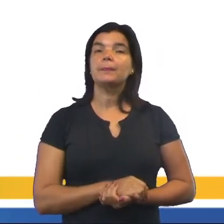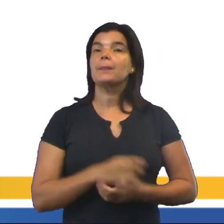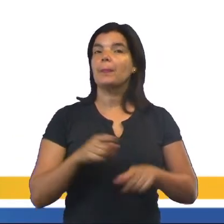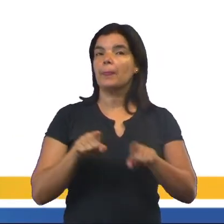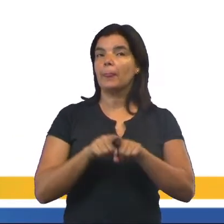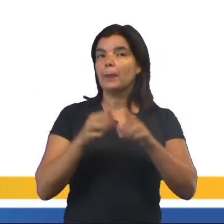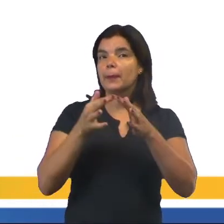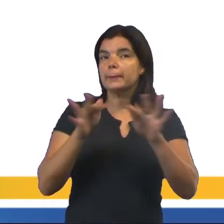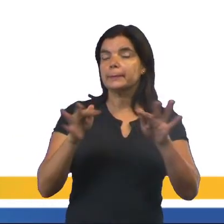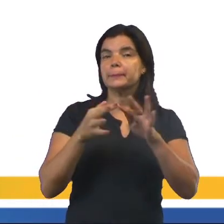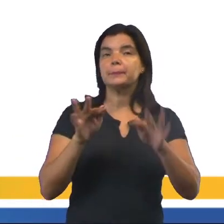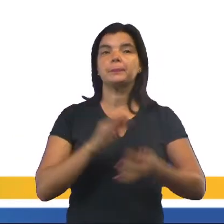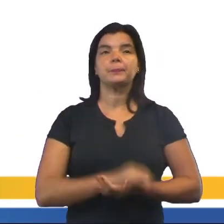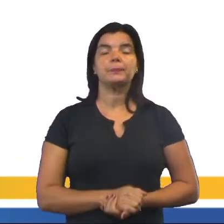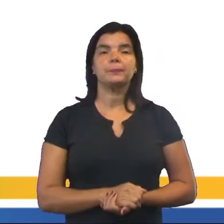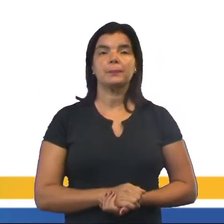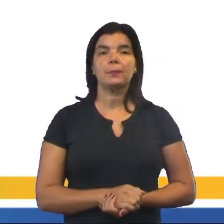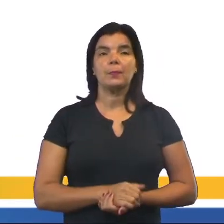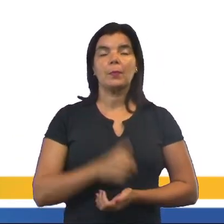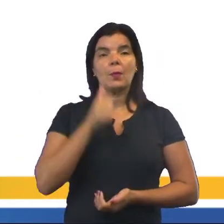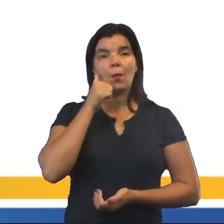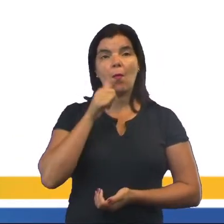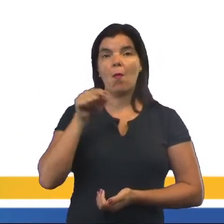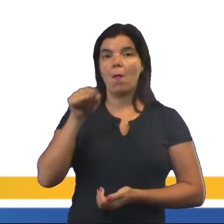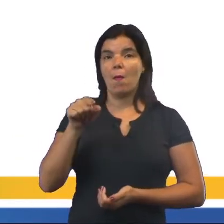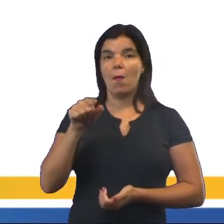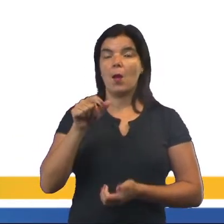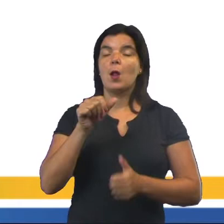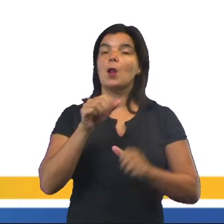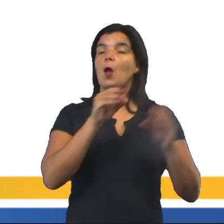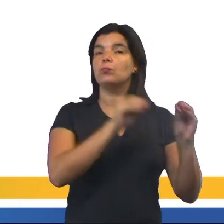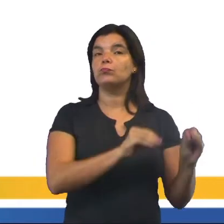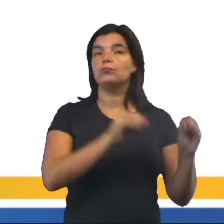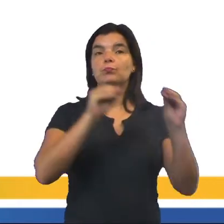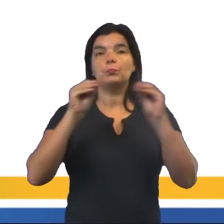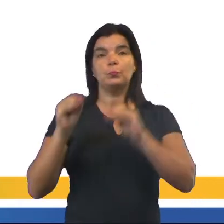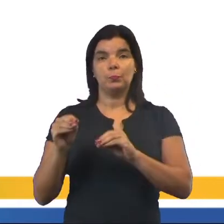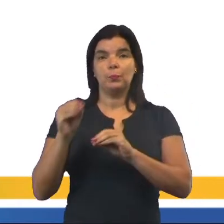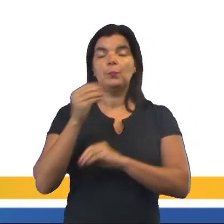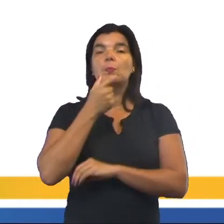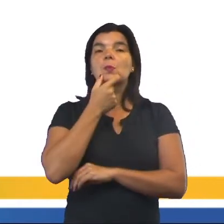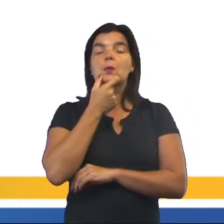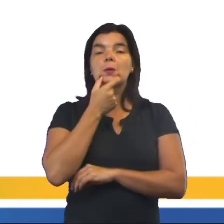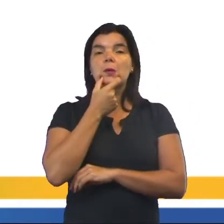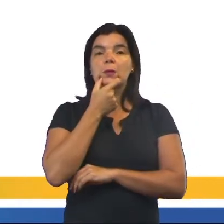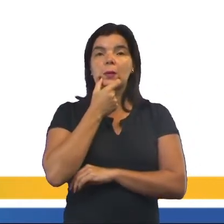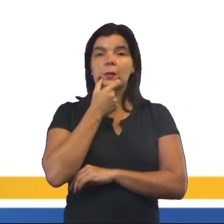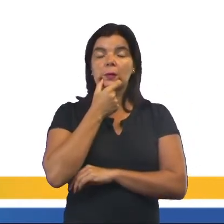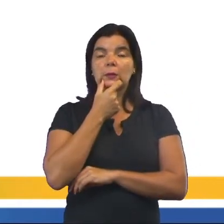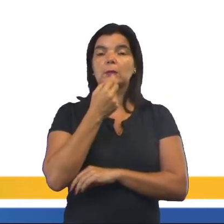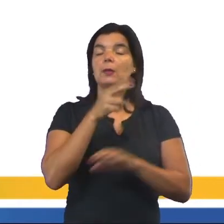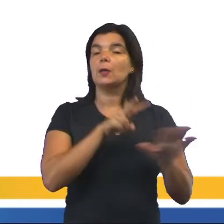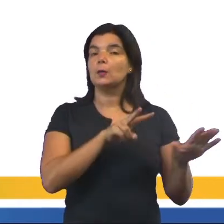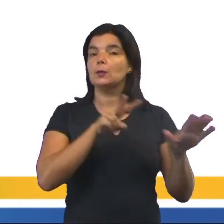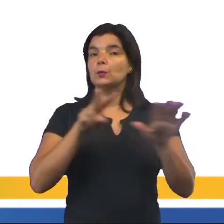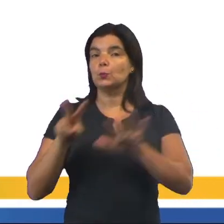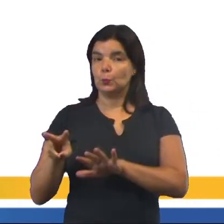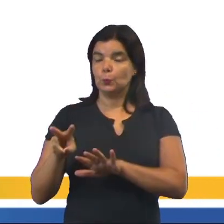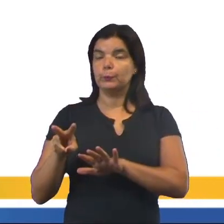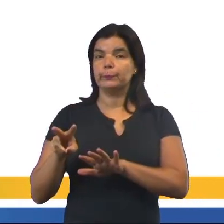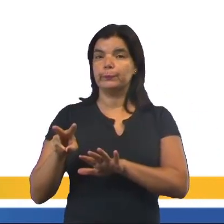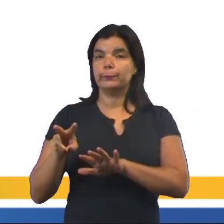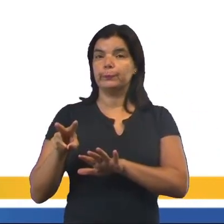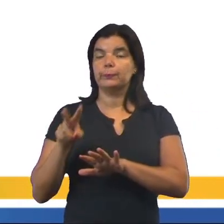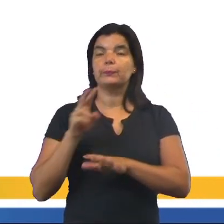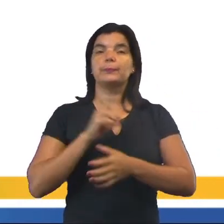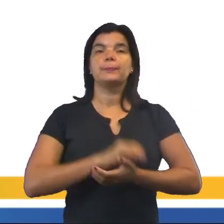E aí eu tenho os exemplos. She moved to England 2 weeks ago. Ela se mudou para a